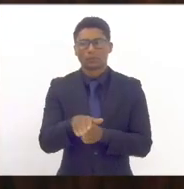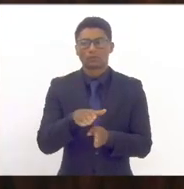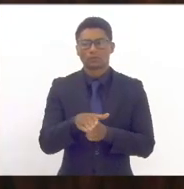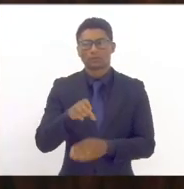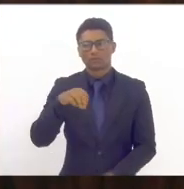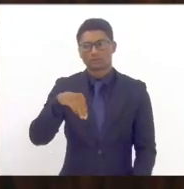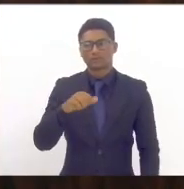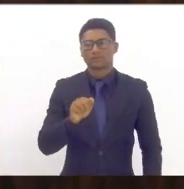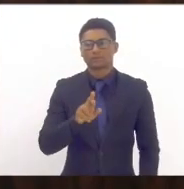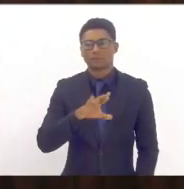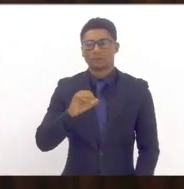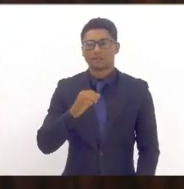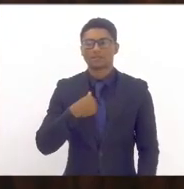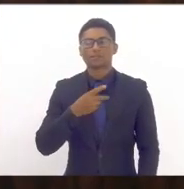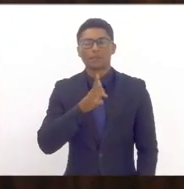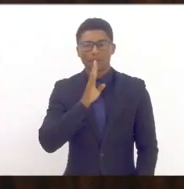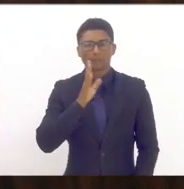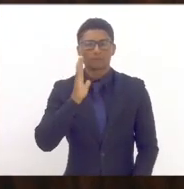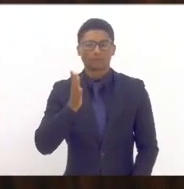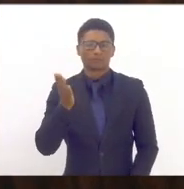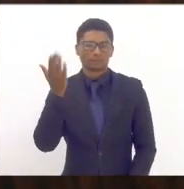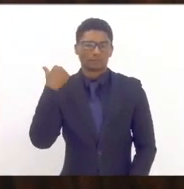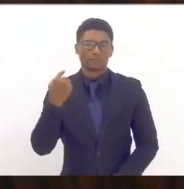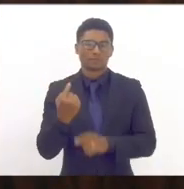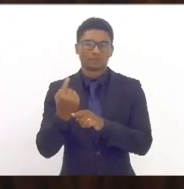conheço de outras épocas,